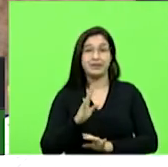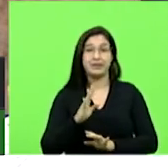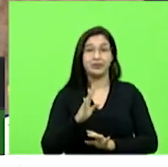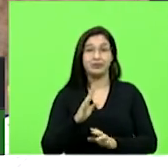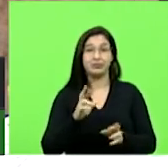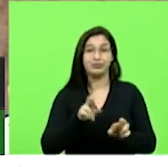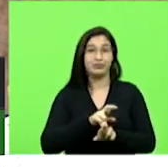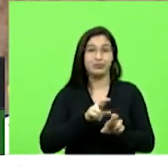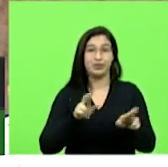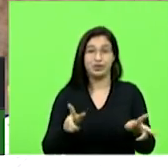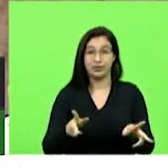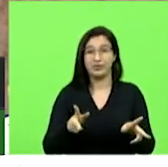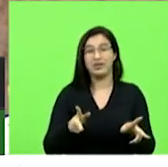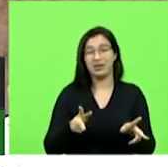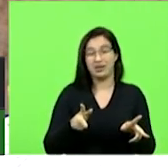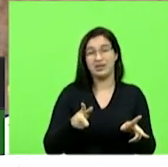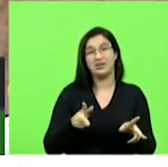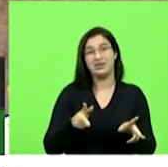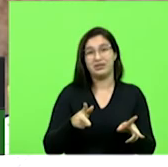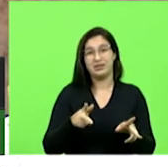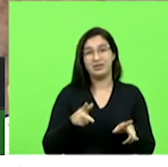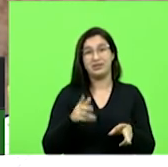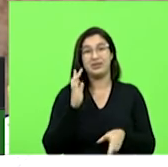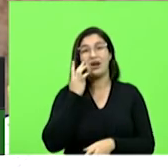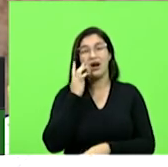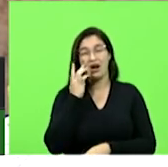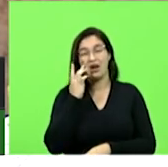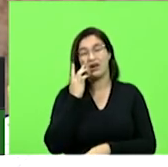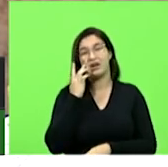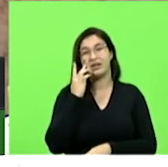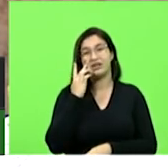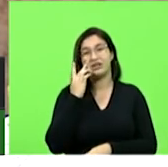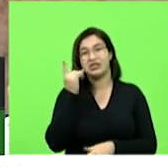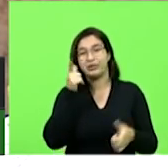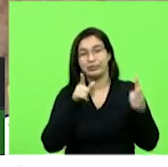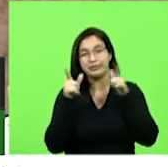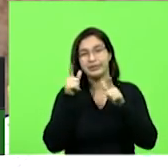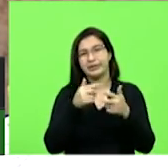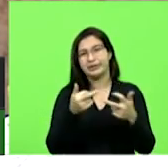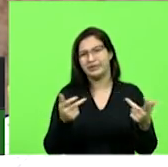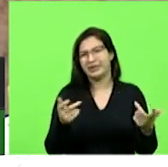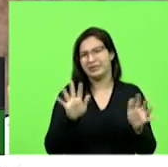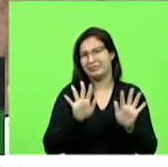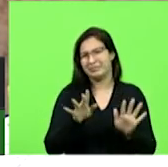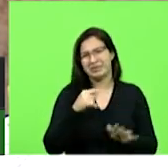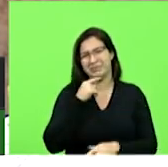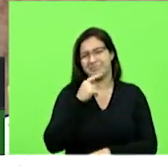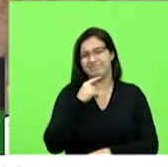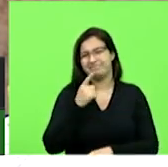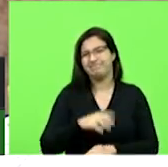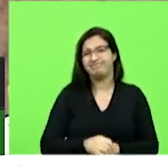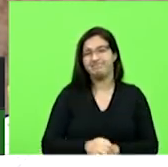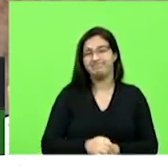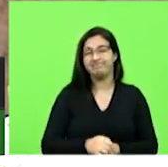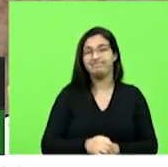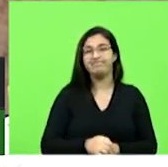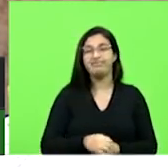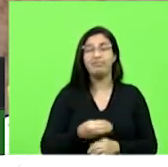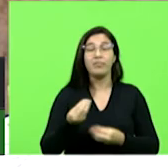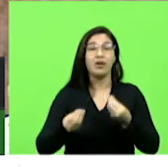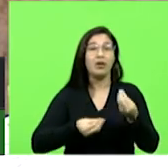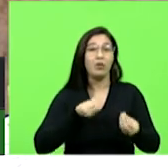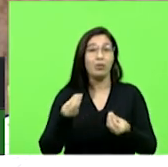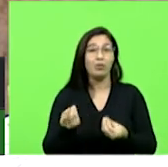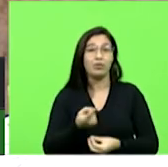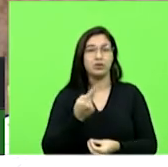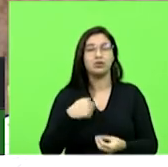o carro na frente dos bois e acha que o negócio vai dar certo. Aí é difícil. Então, o mínimo que a gente pode fazer é realmente, deputado Gessé,